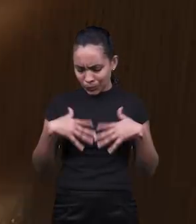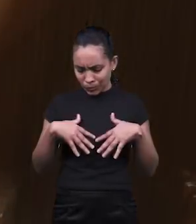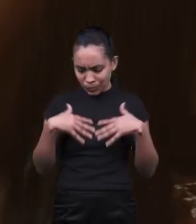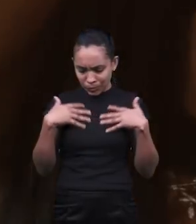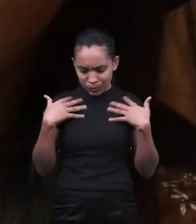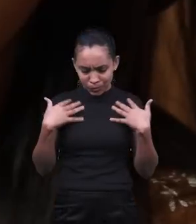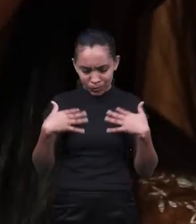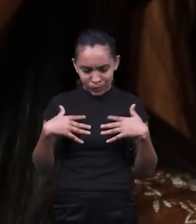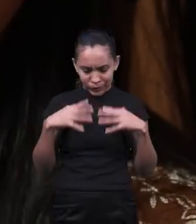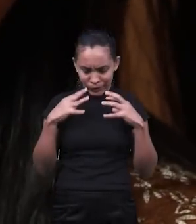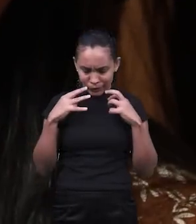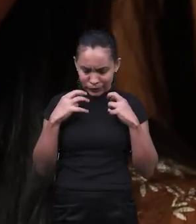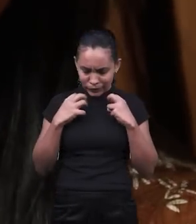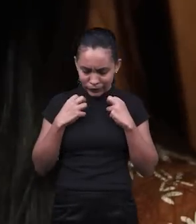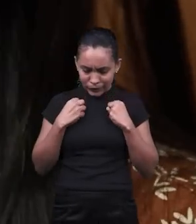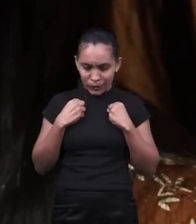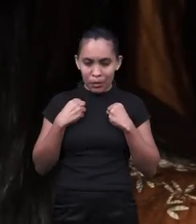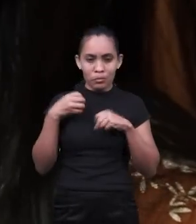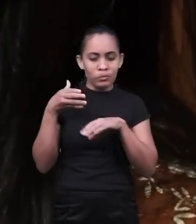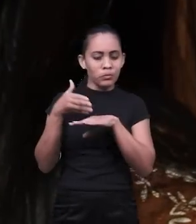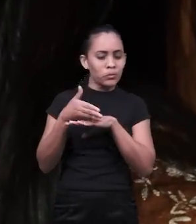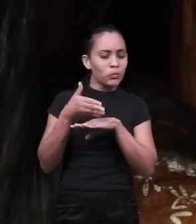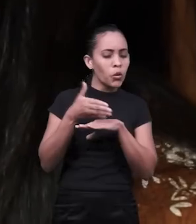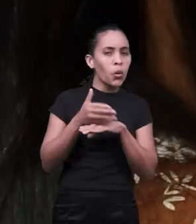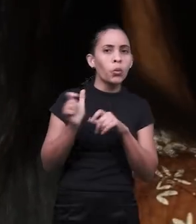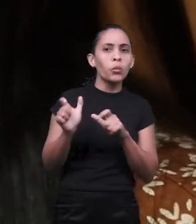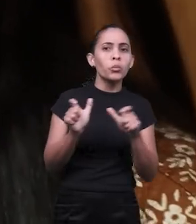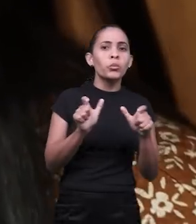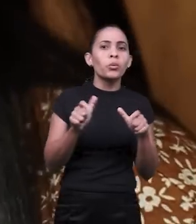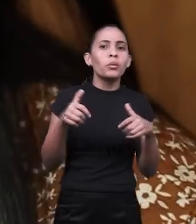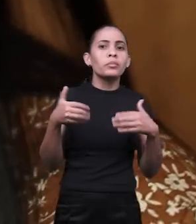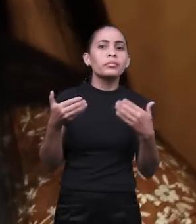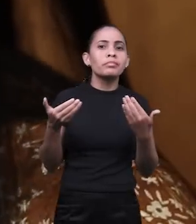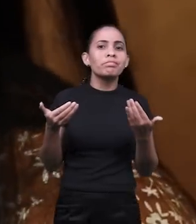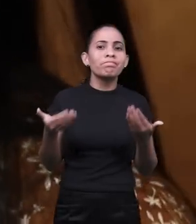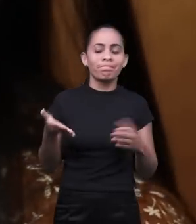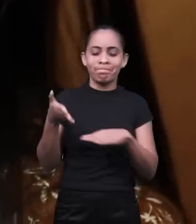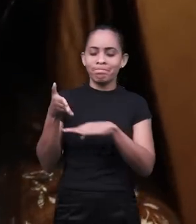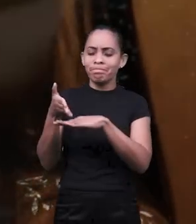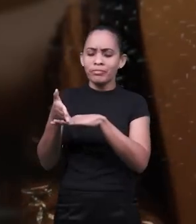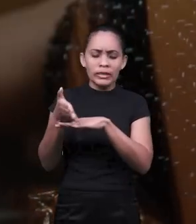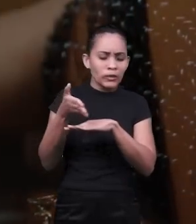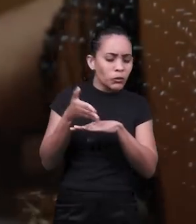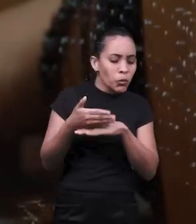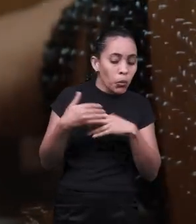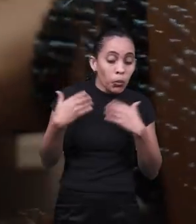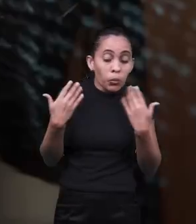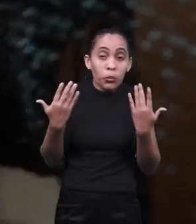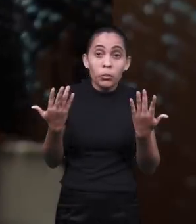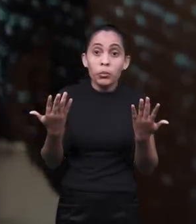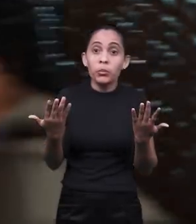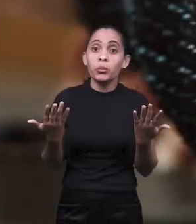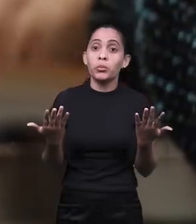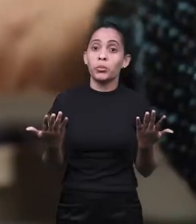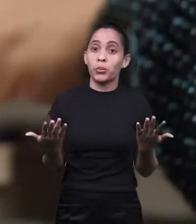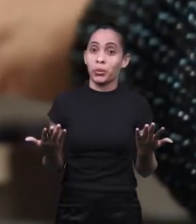não souber pra onde caminhar,